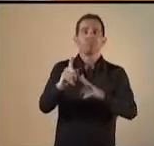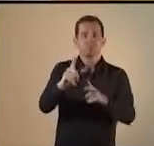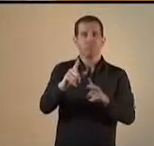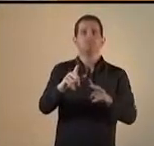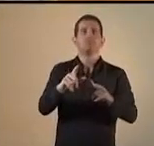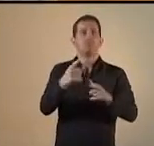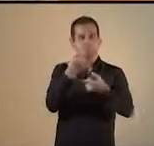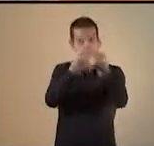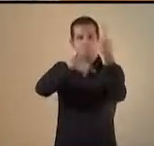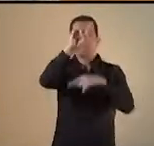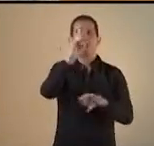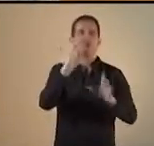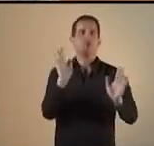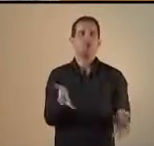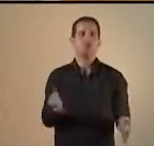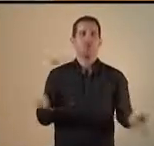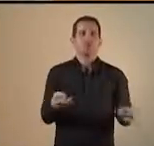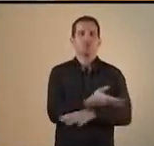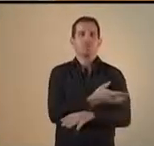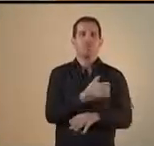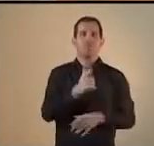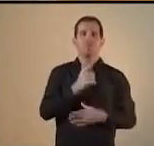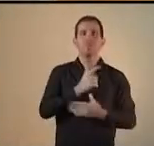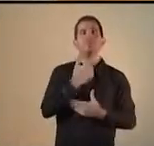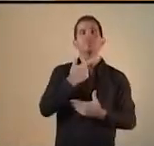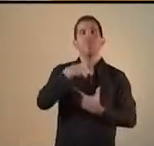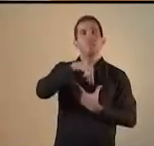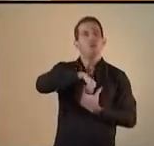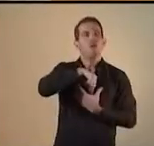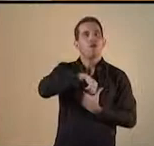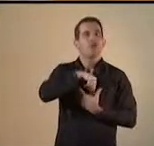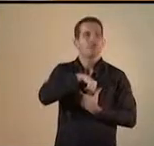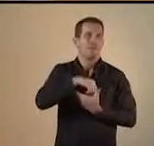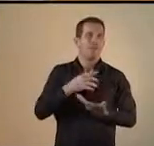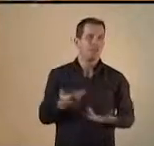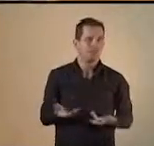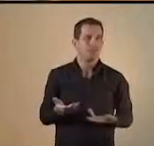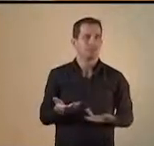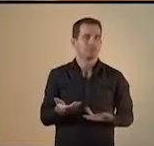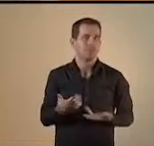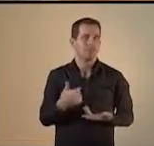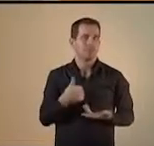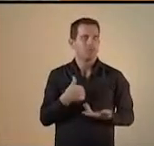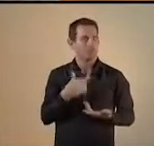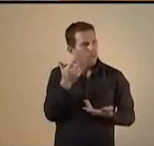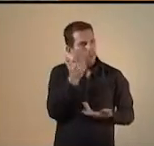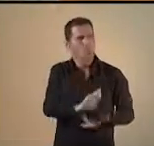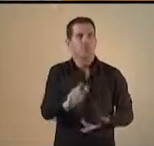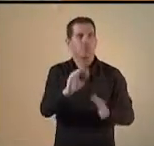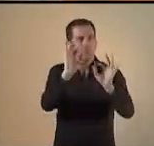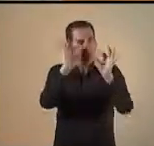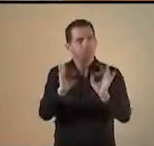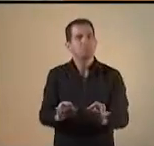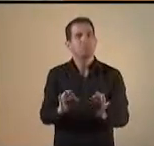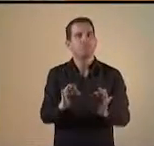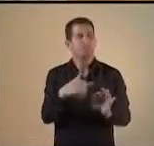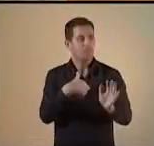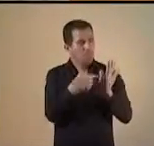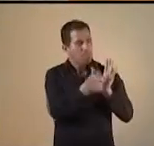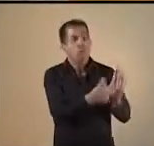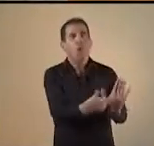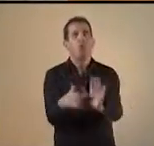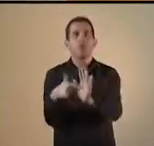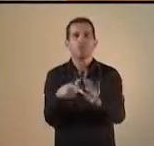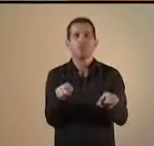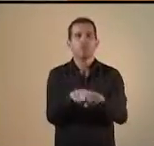teve a vontade também, exatamente, né? Ele teve a vontade de correr atrás, né? E mostrar para